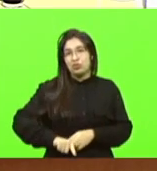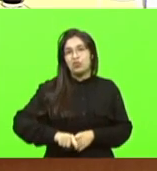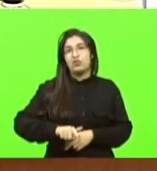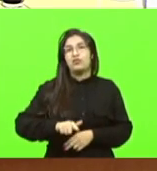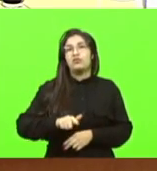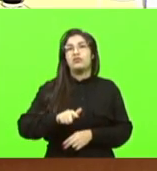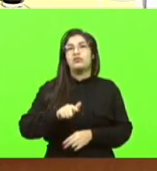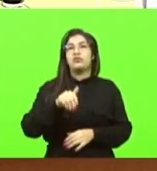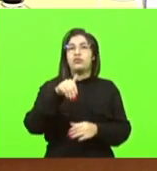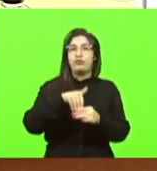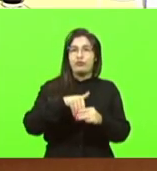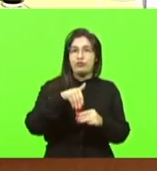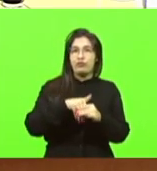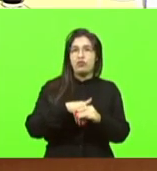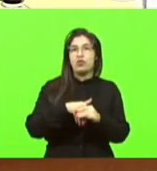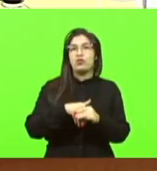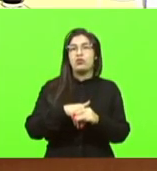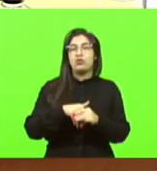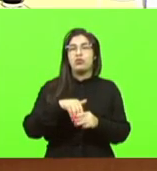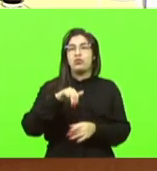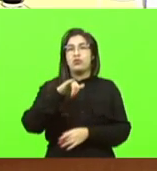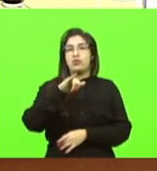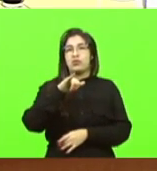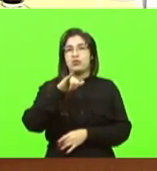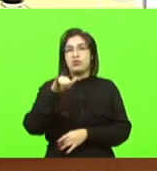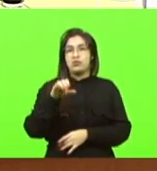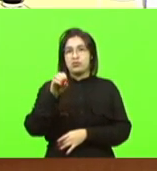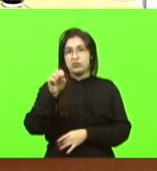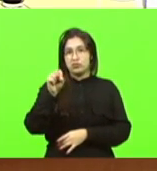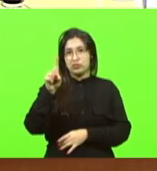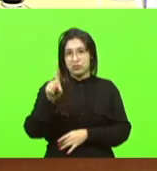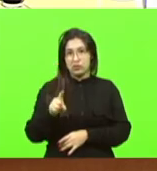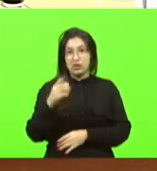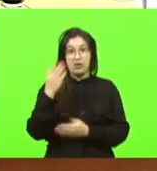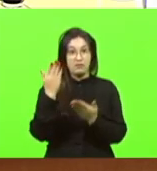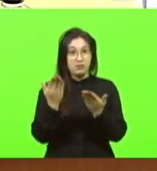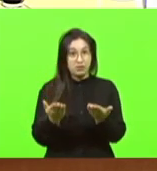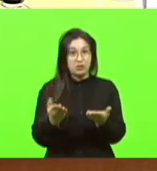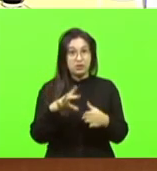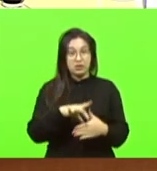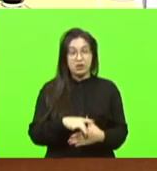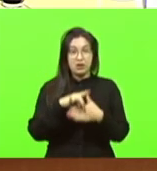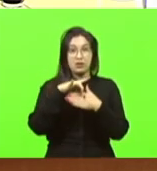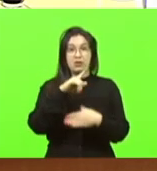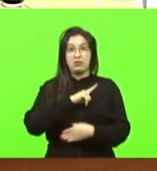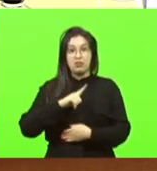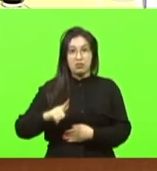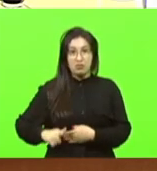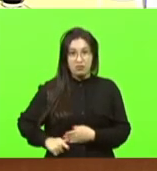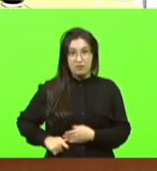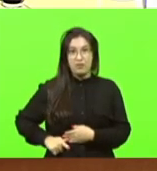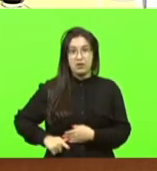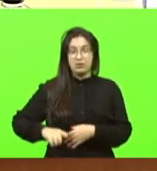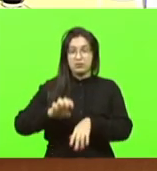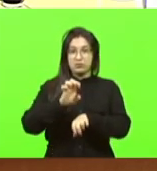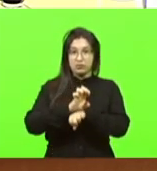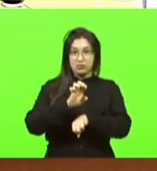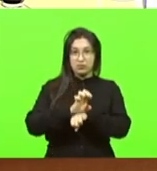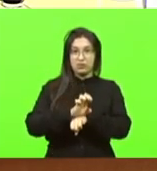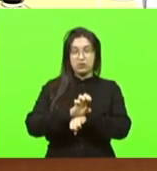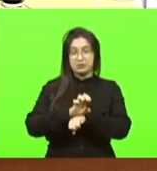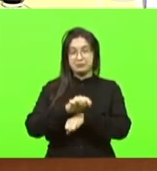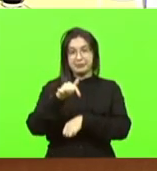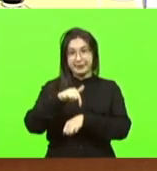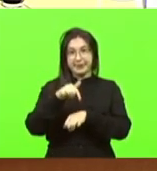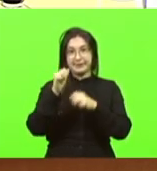Milton Scheffer vossa excelência que é líder o nosso governo do governo do Governo do Estado aqui nessa casa